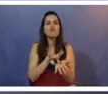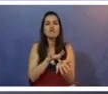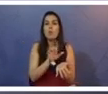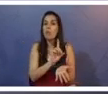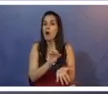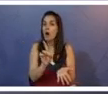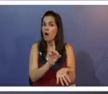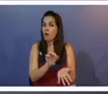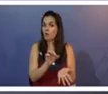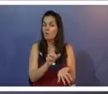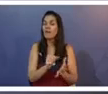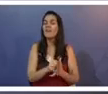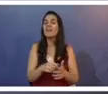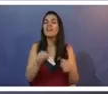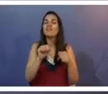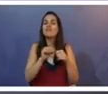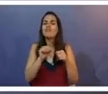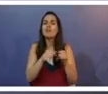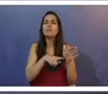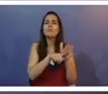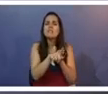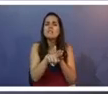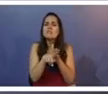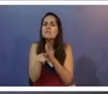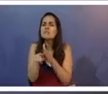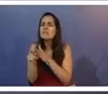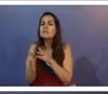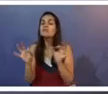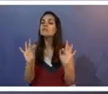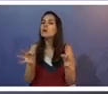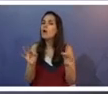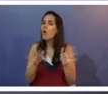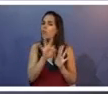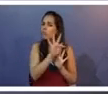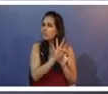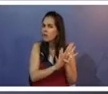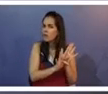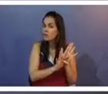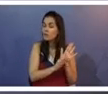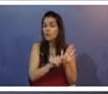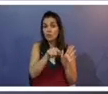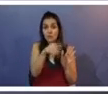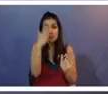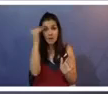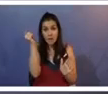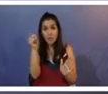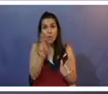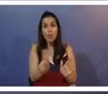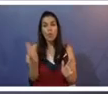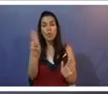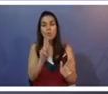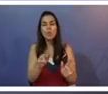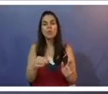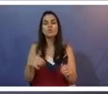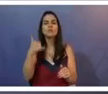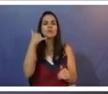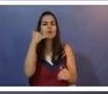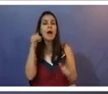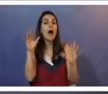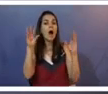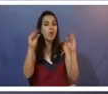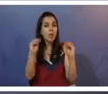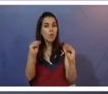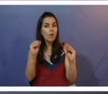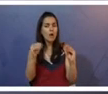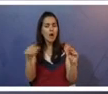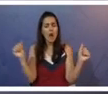criado, ele foi baseado em pesquisas e realmente todos sabem que o uso do celular à noite, ele atrapalha